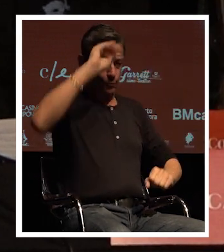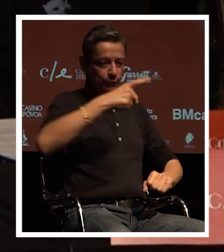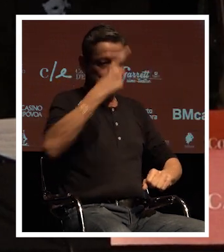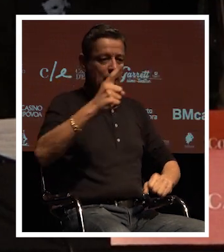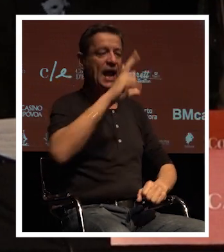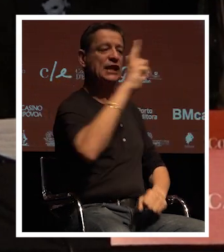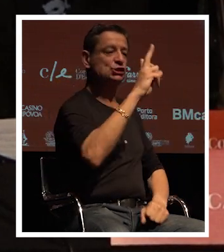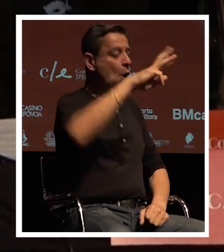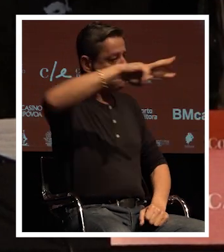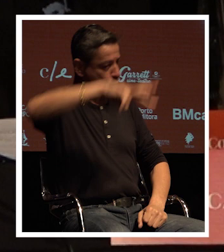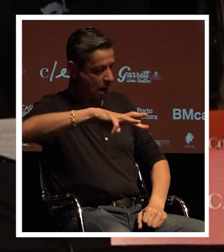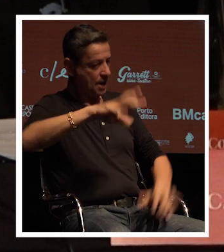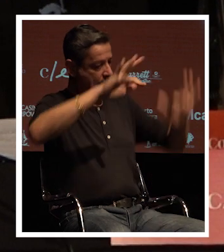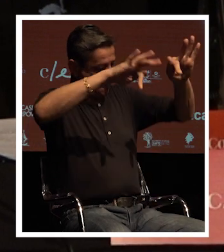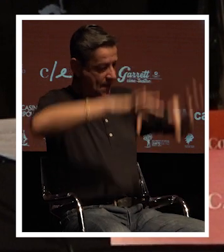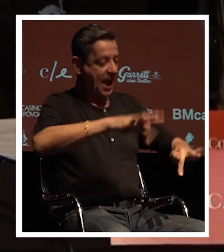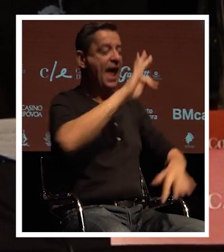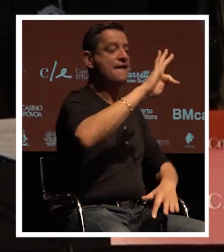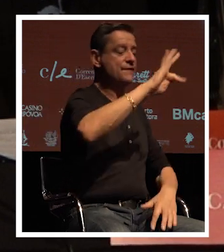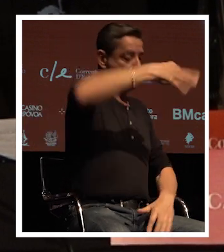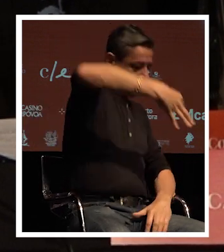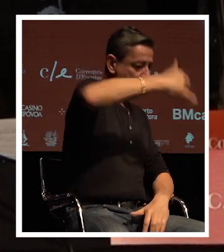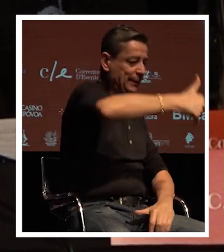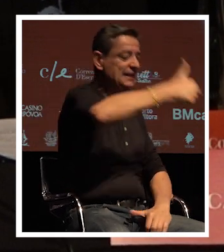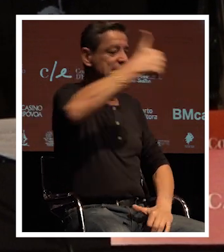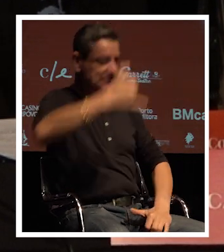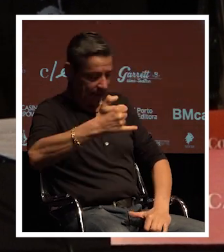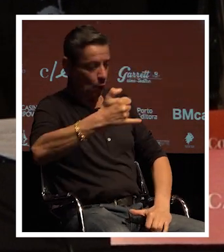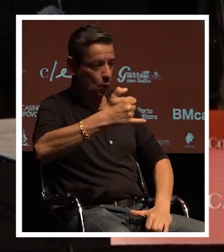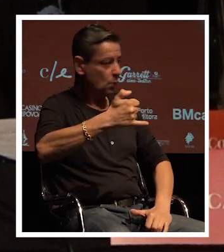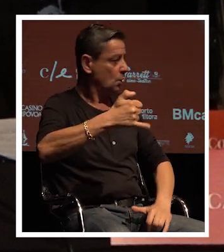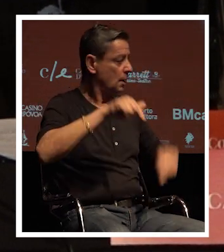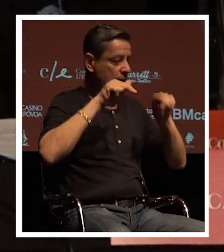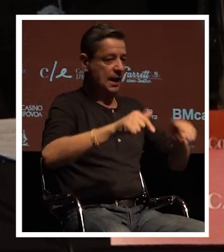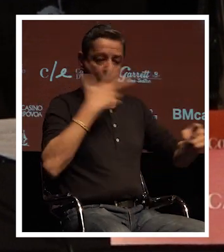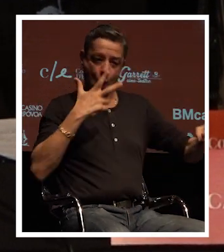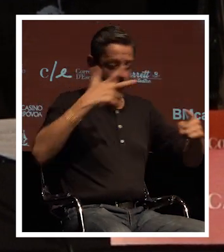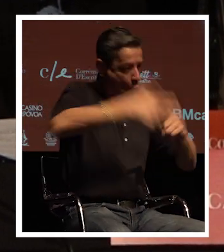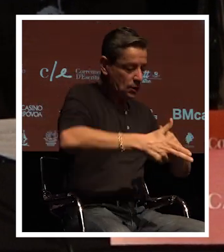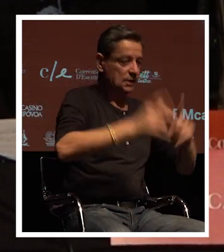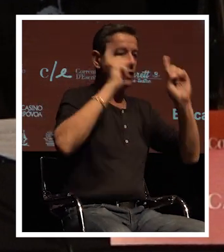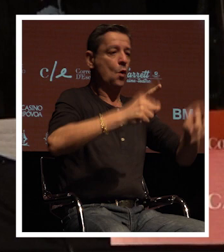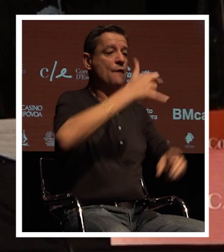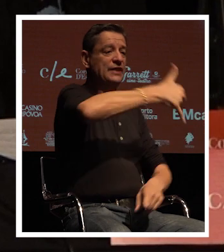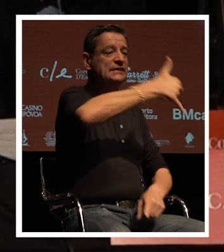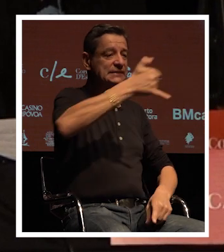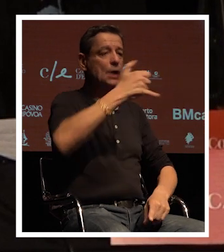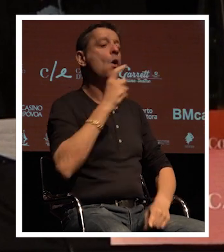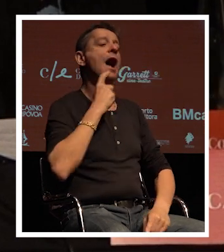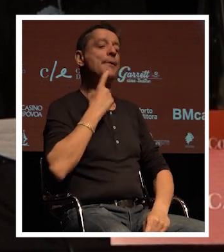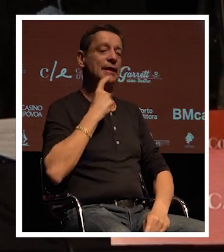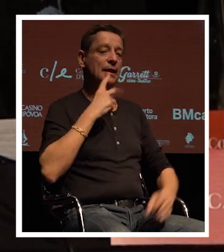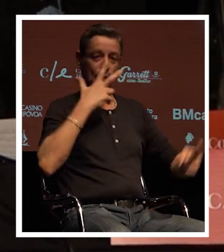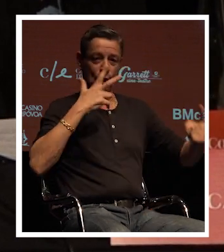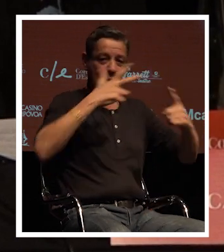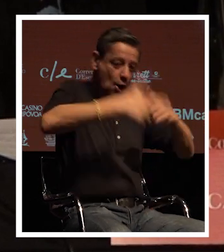moral acabou nas fp2 e isso diz quase tudo sobre o corte que foi o 25 de abril e que